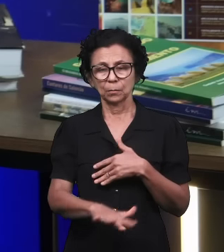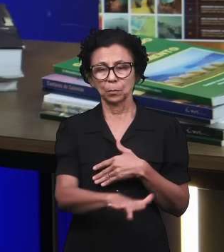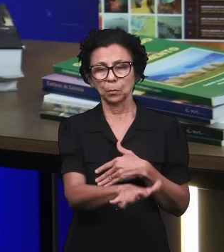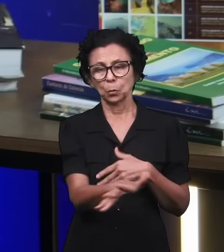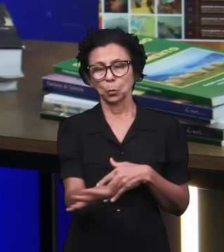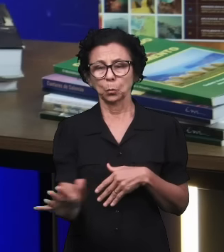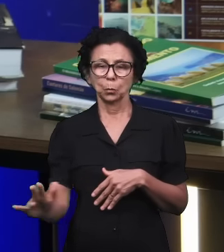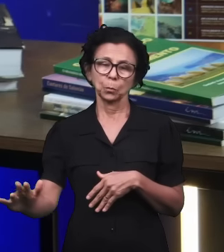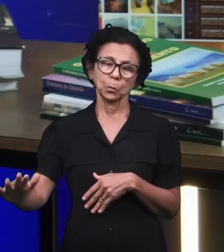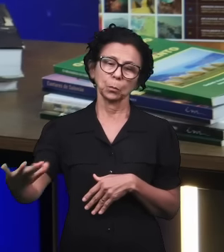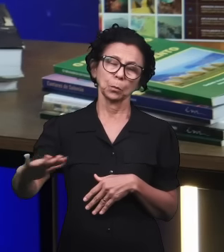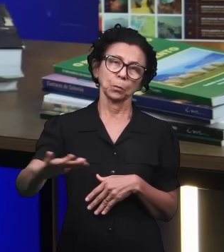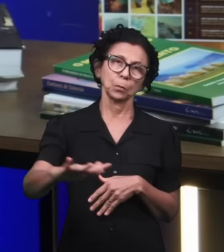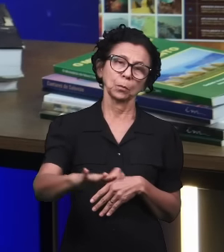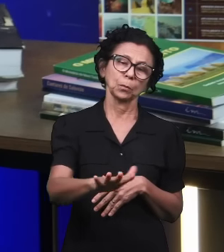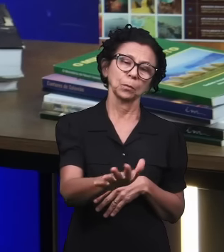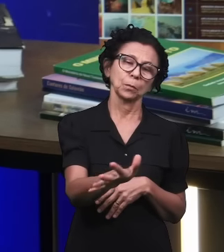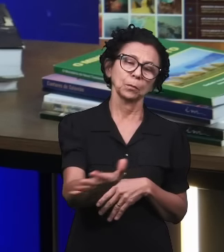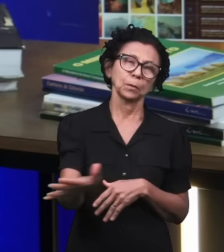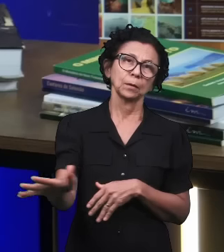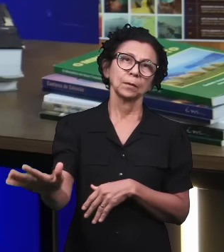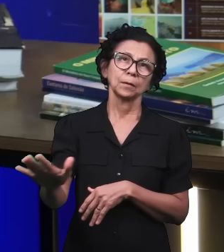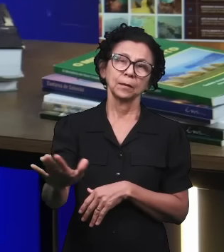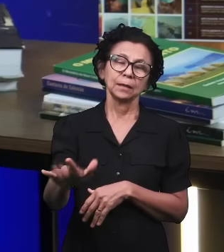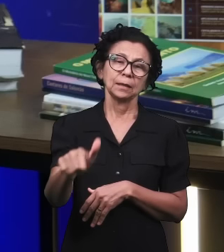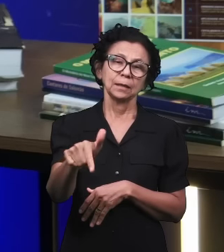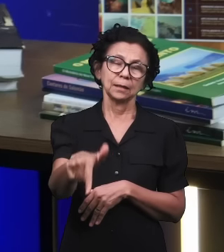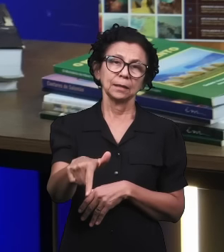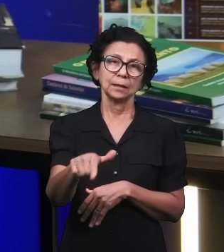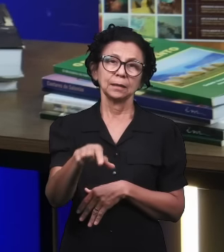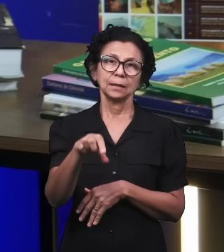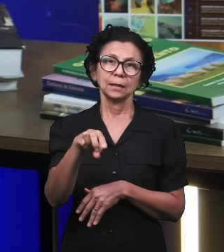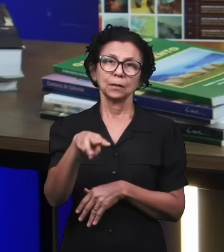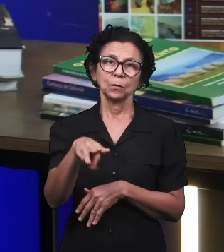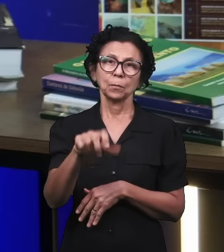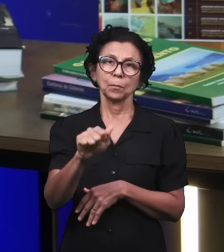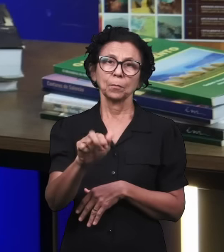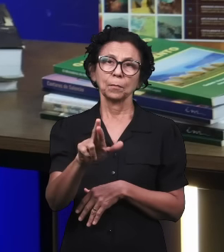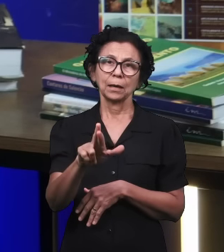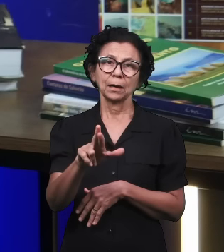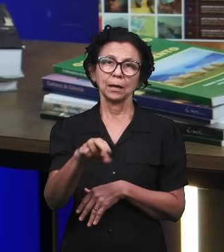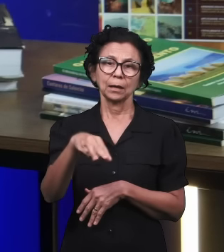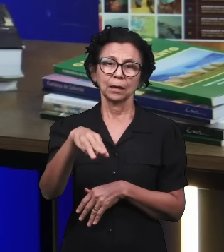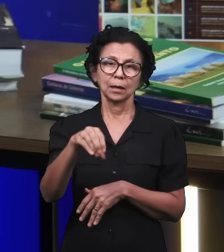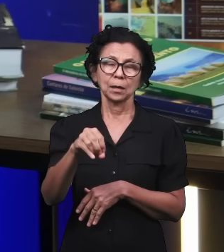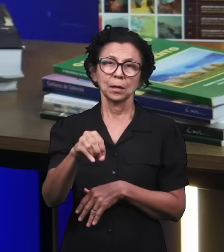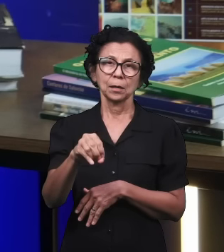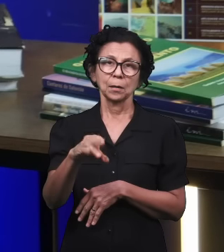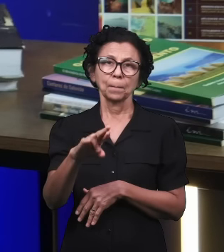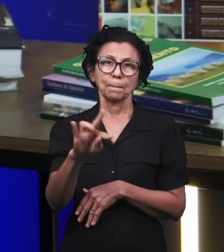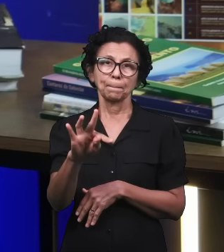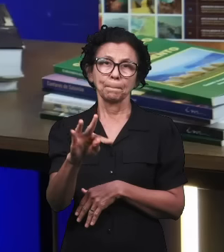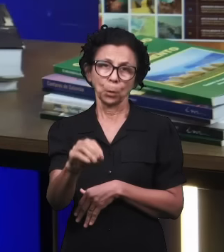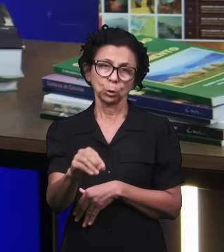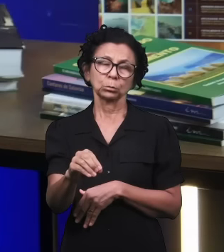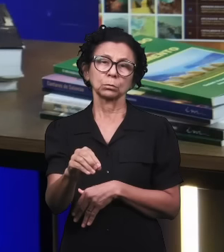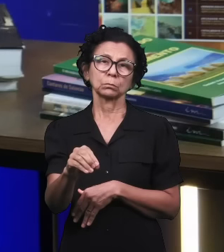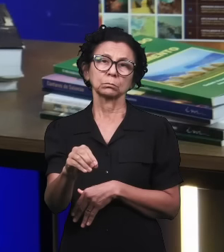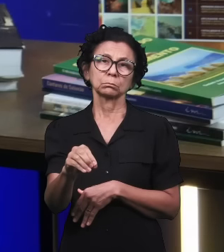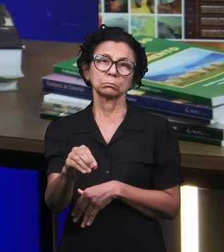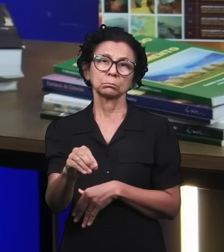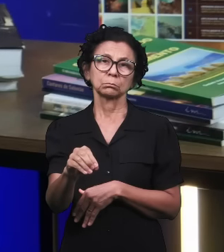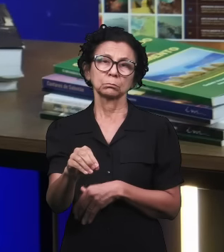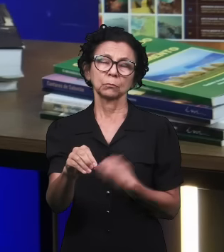gente é conhecido como o Mar Morto, né? Morte, né? Sim. Onde não há vida. Então havia ali